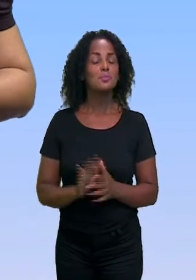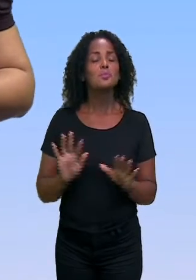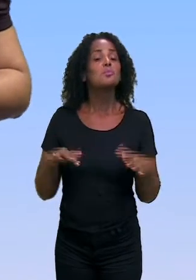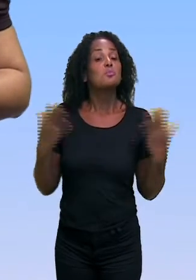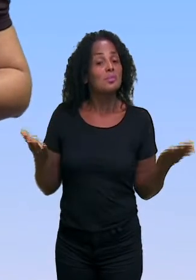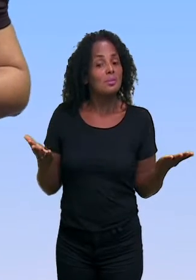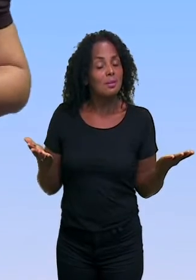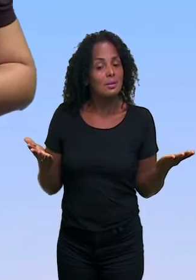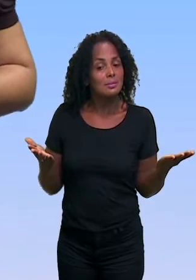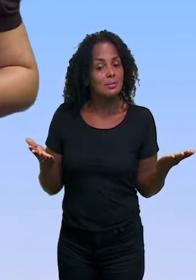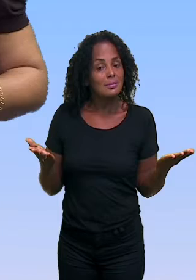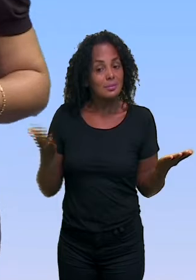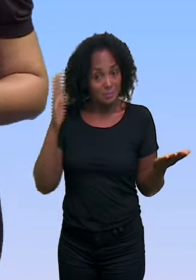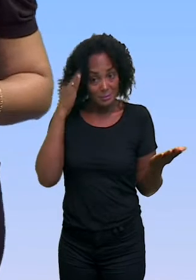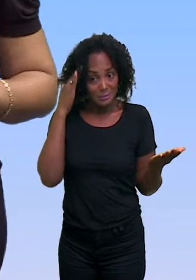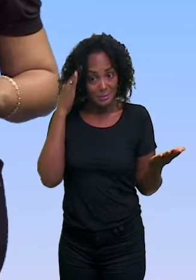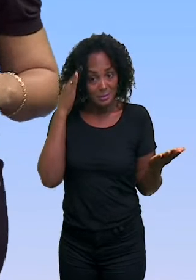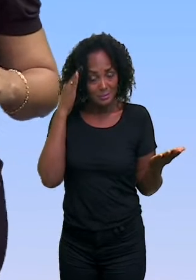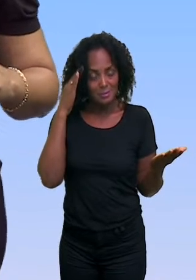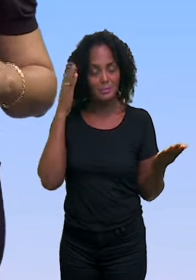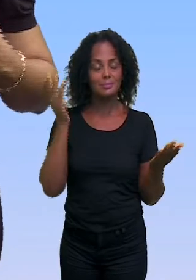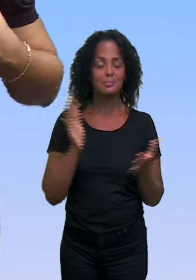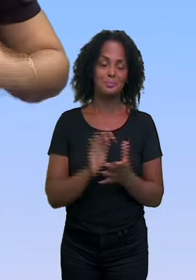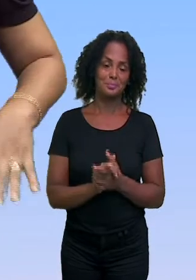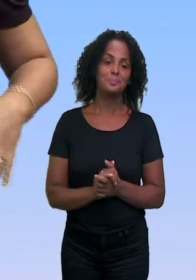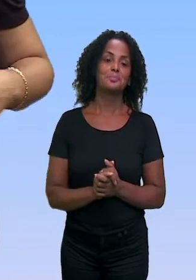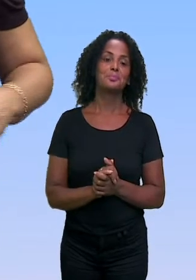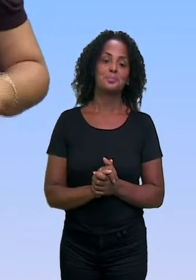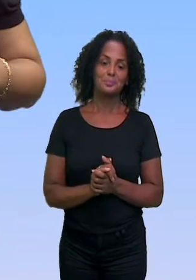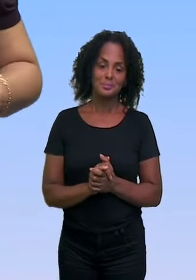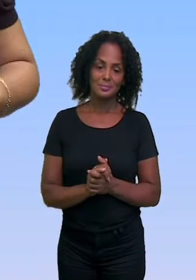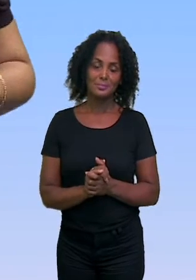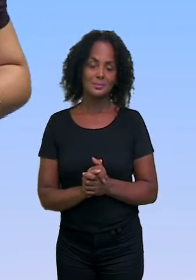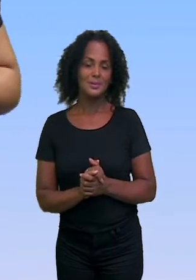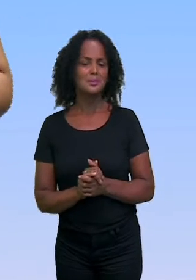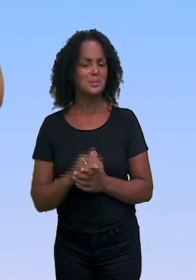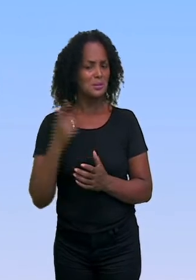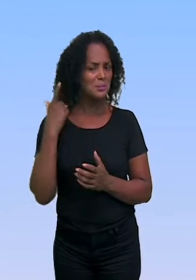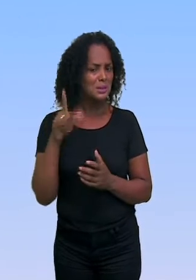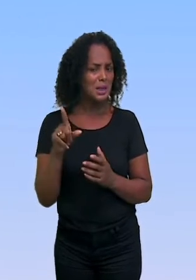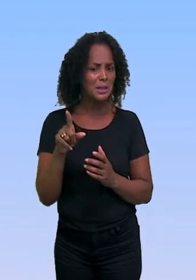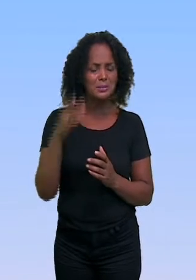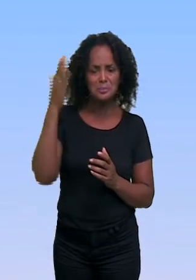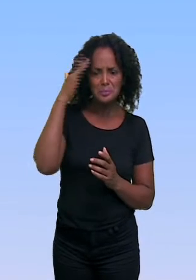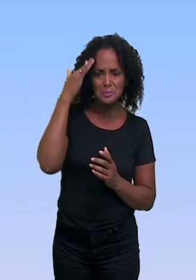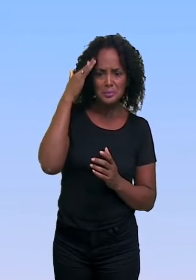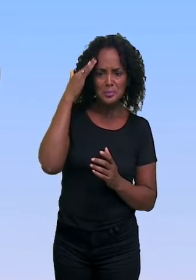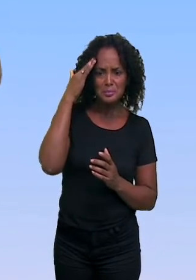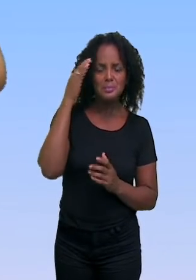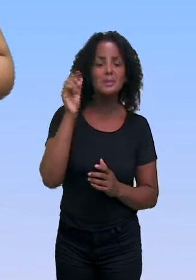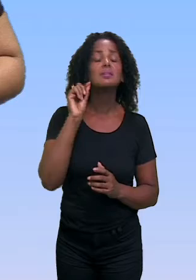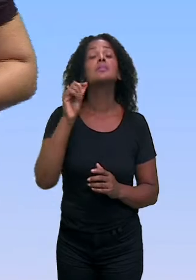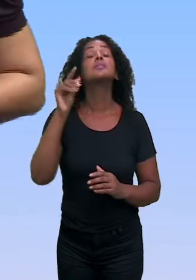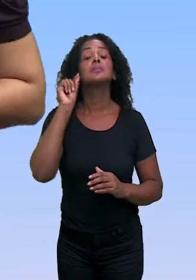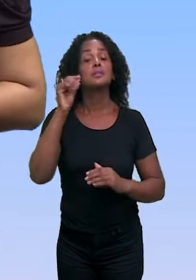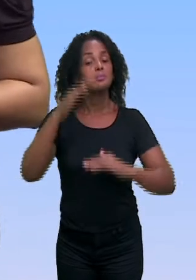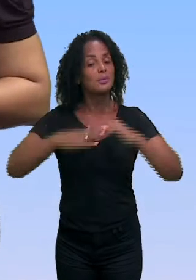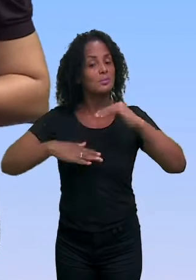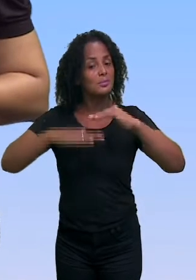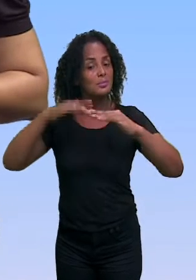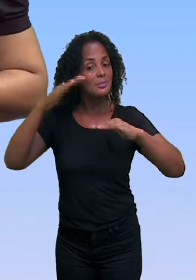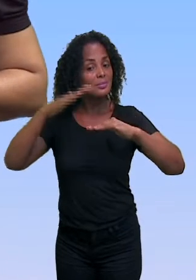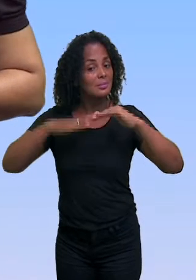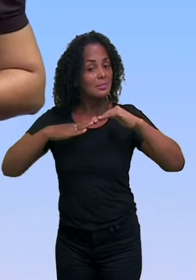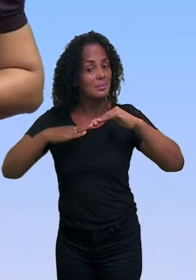é e esta imagem dessa garota aí é com esse avental você consegue identificar Que profissão é